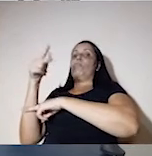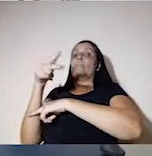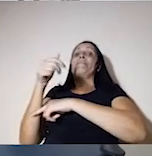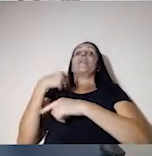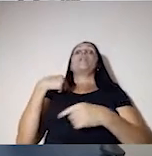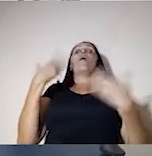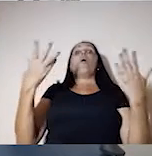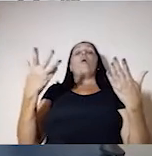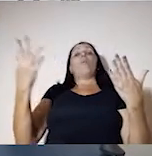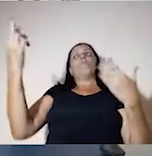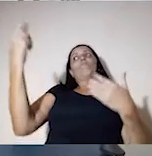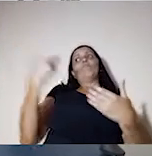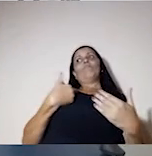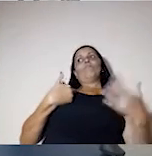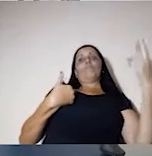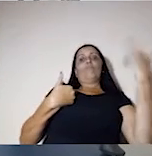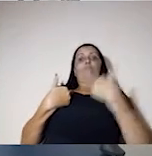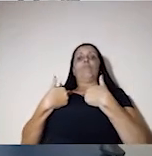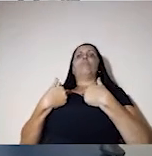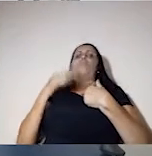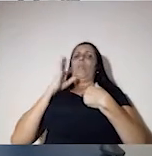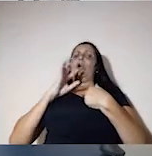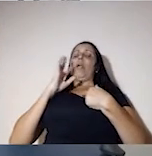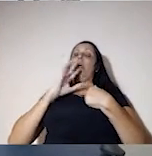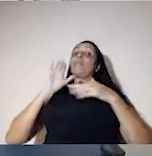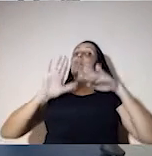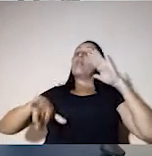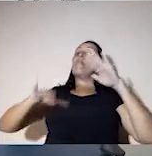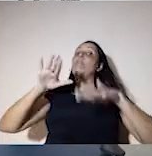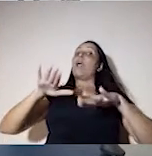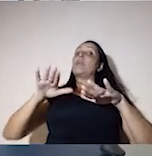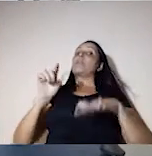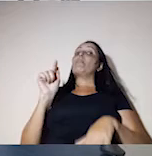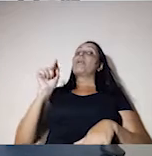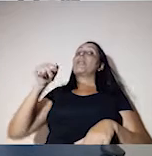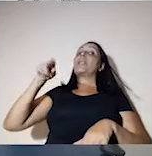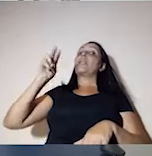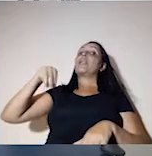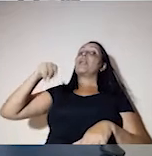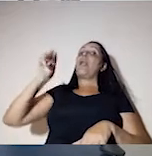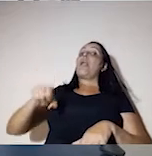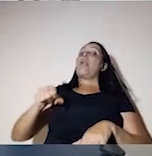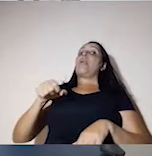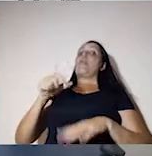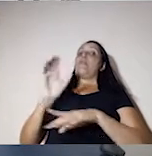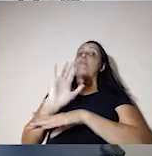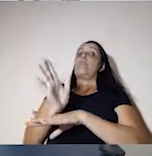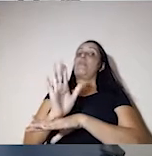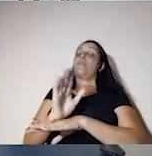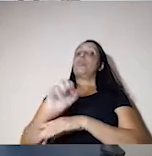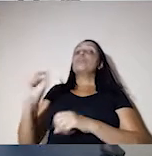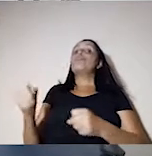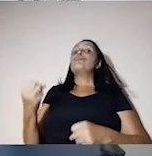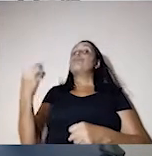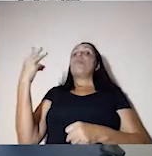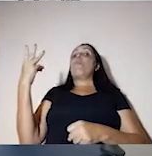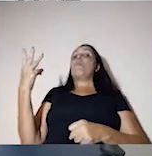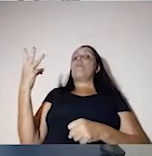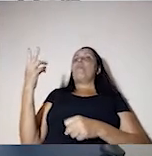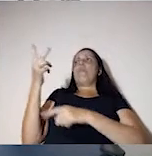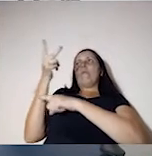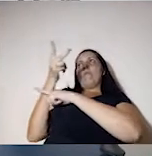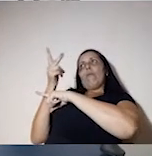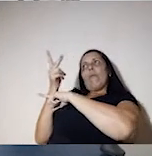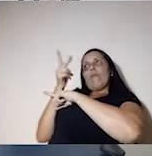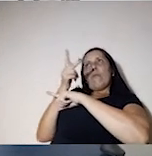ainda e me dá um resultado bem legal. Tudo depende para que você quer o vídeo. Um show que